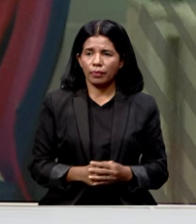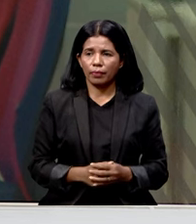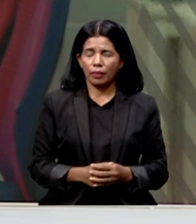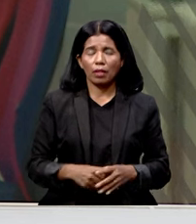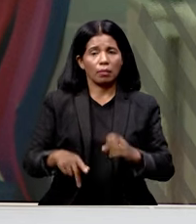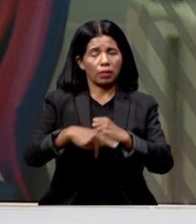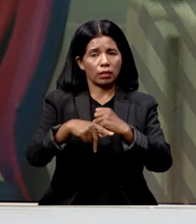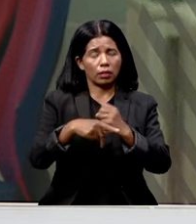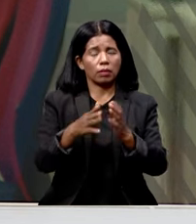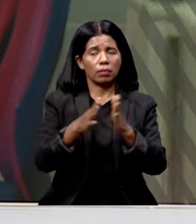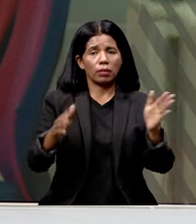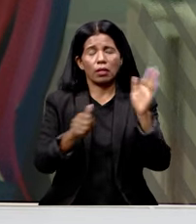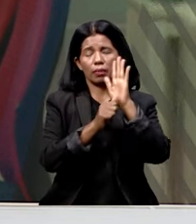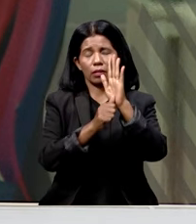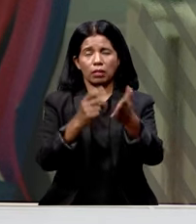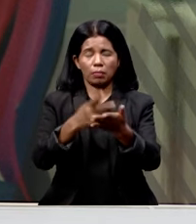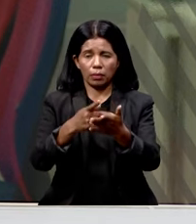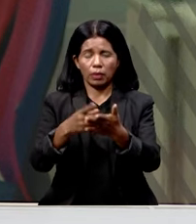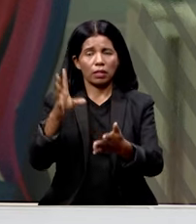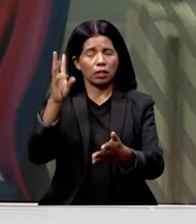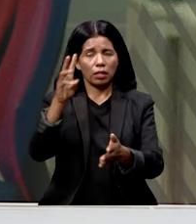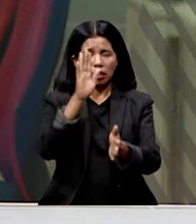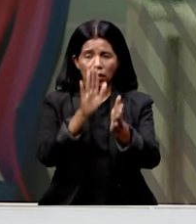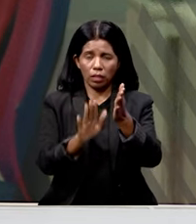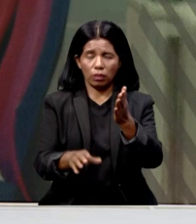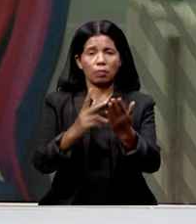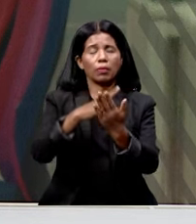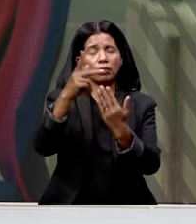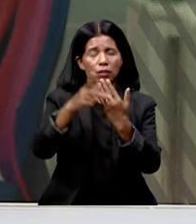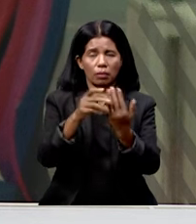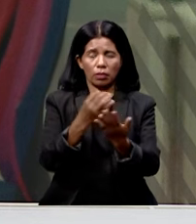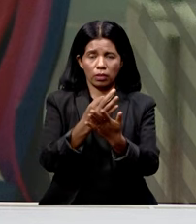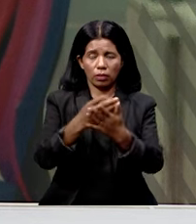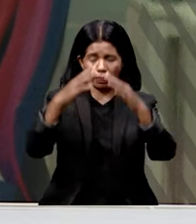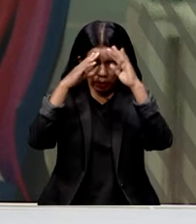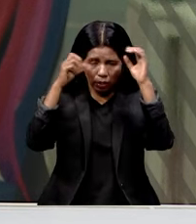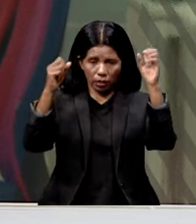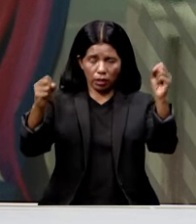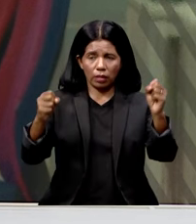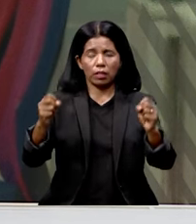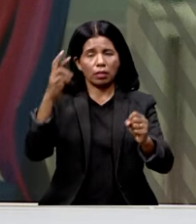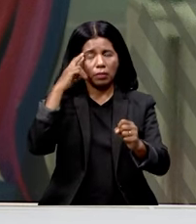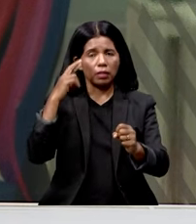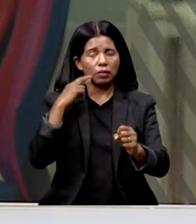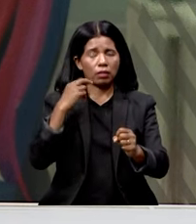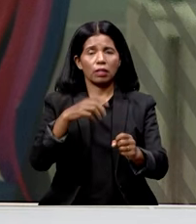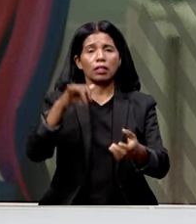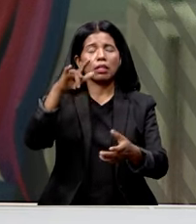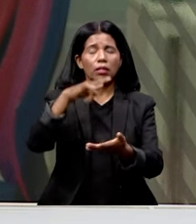Bancada oposição apresenta a proposta NEN, o diretor do programa no orçamento, o presidente da República NEN, inclui viagem no